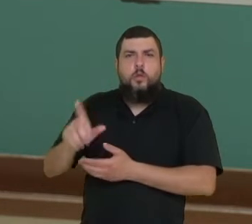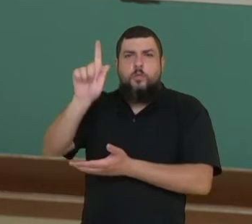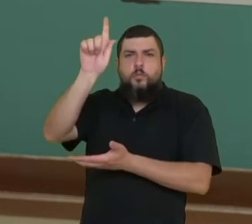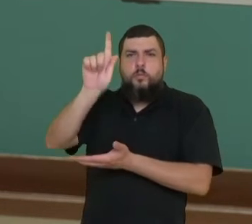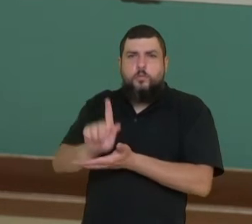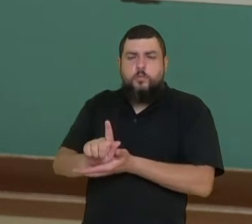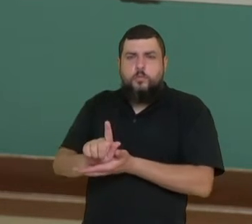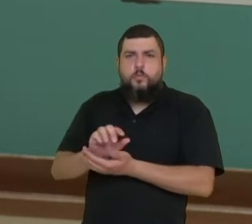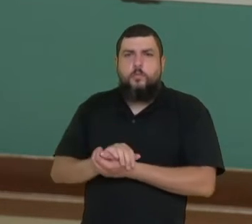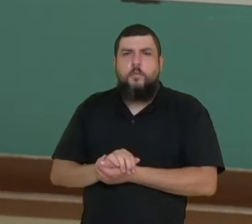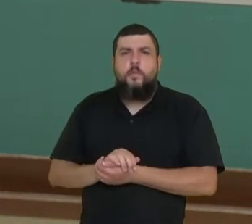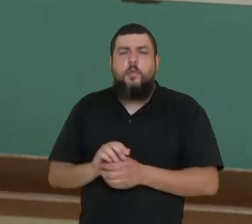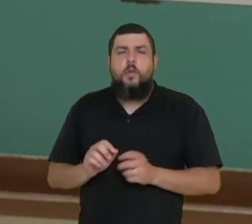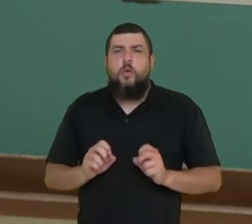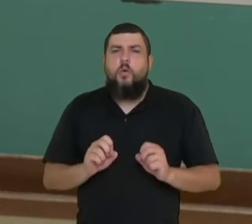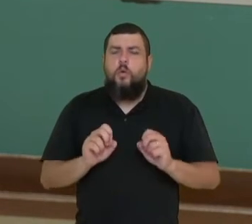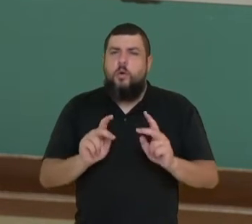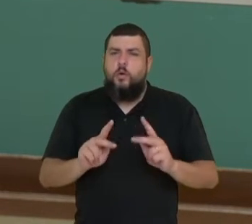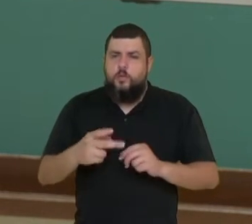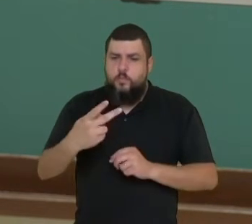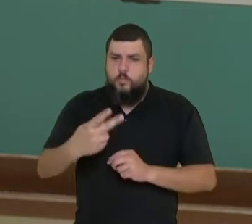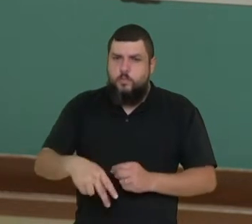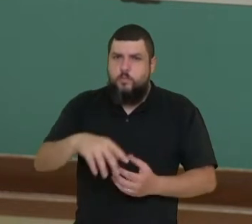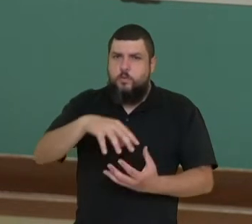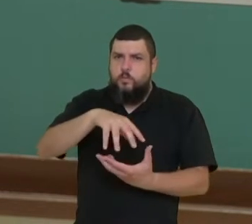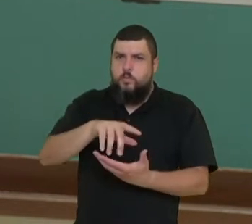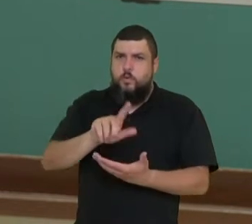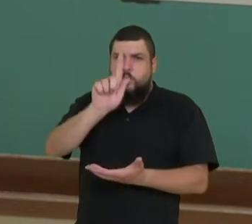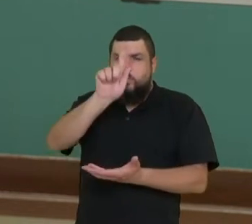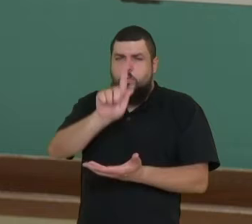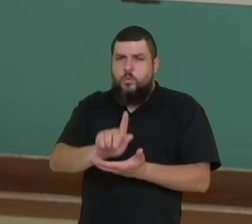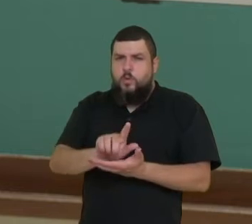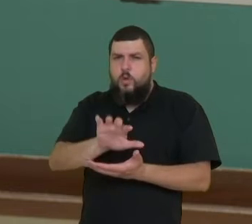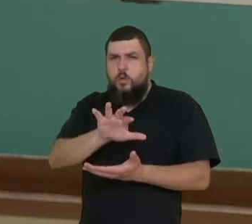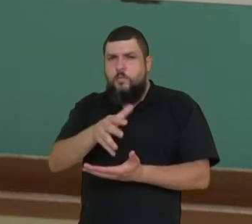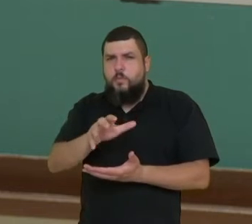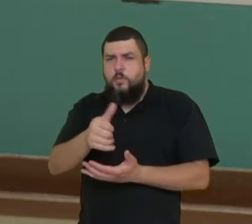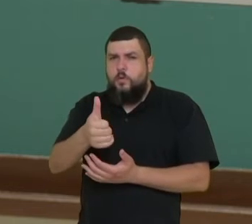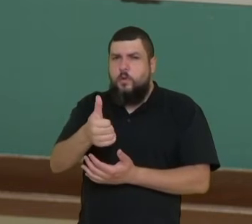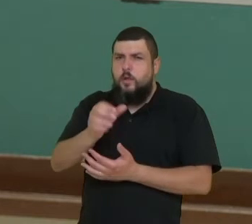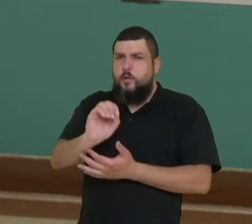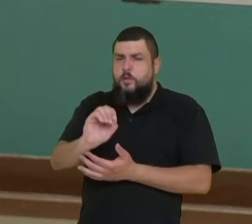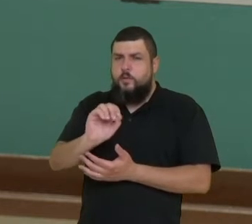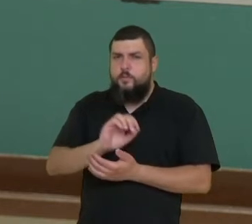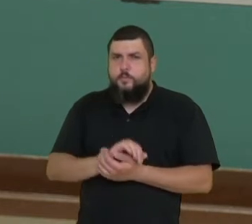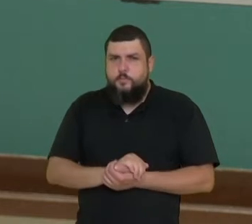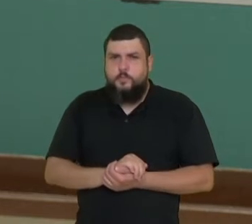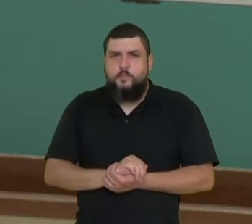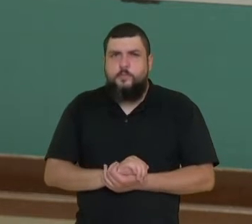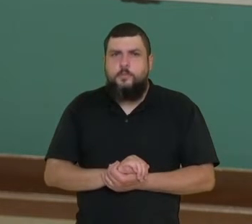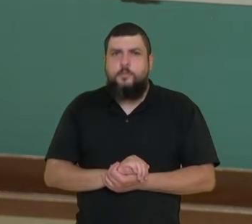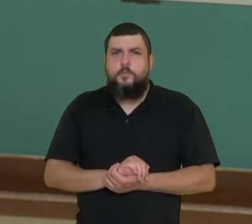que a aceleração da gravidade aqui na Terra está valendo 10, é aproximado, certo? A gente coloca um valor padrão de 10.